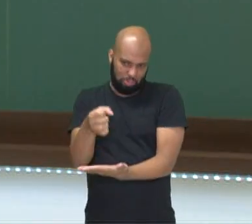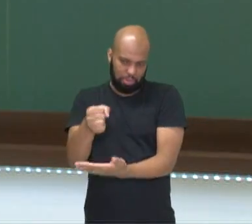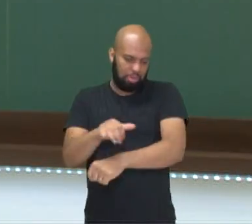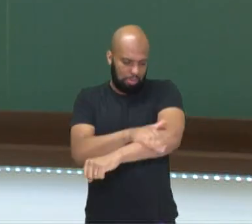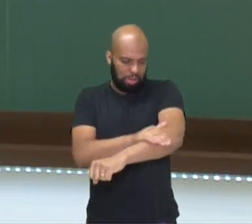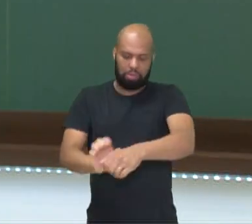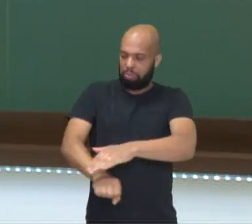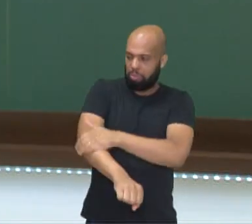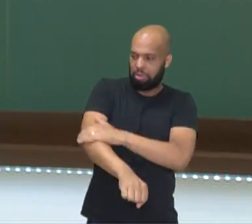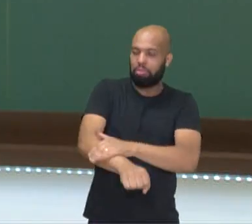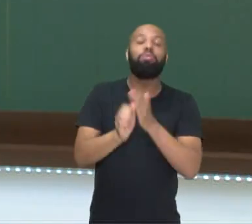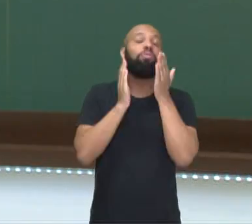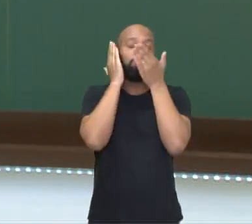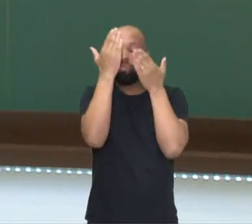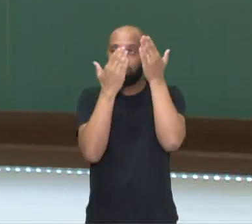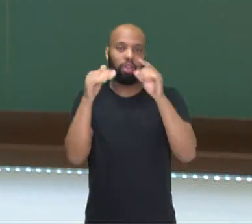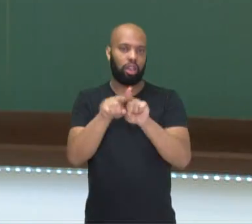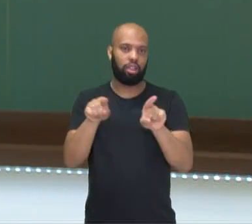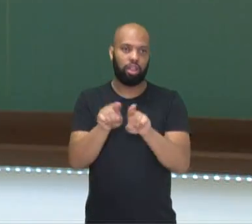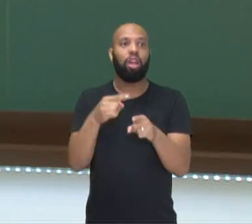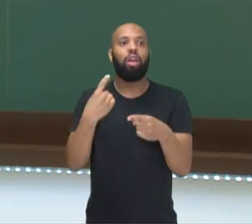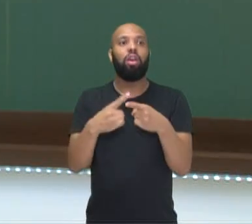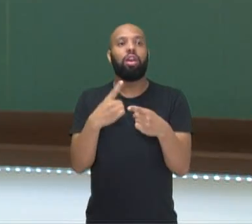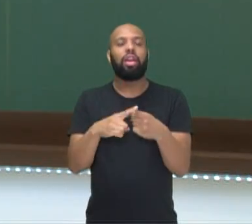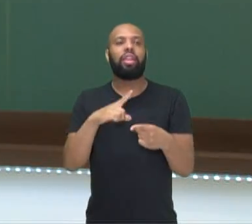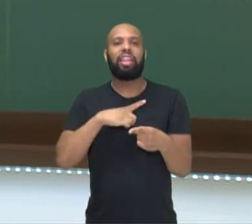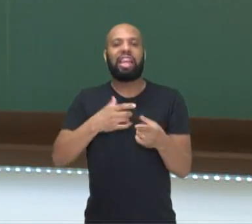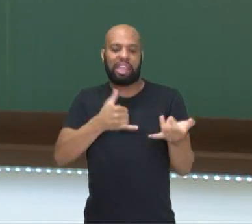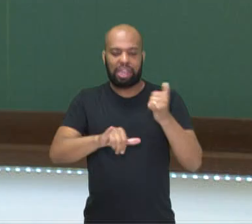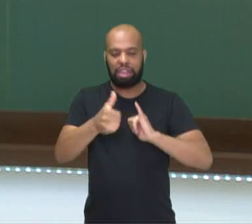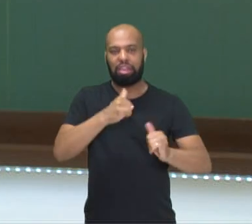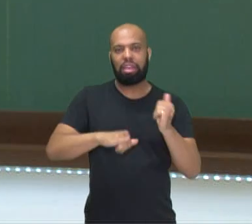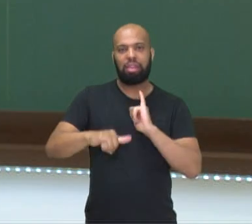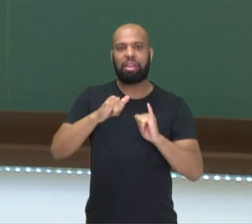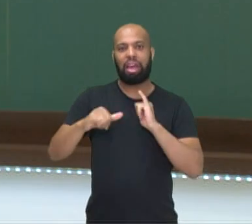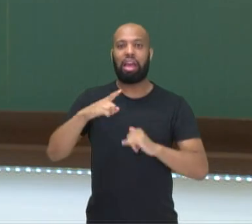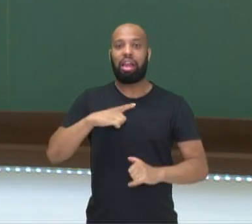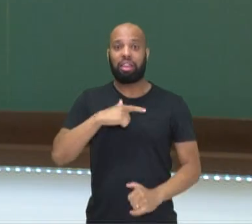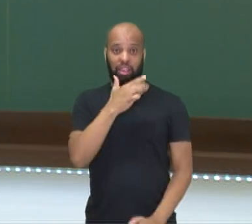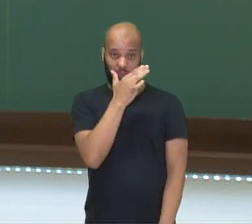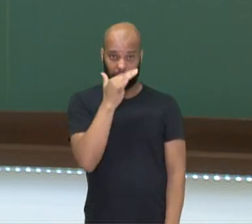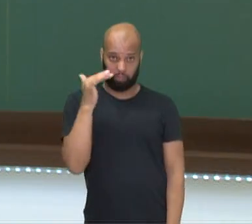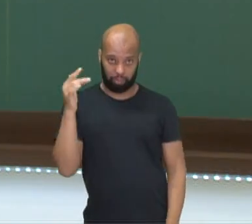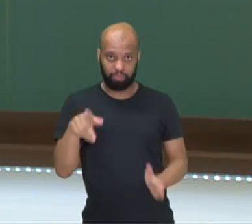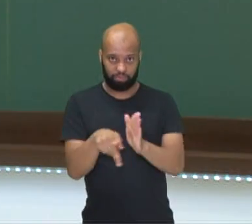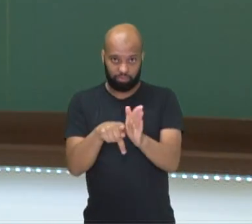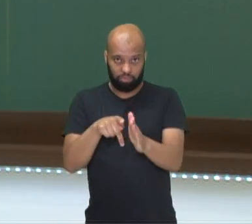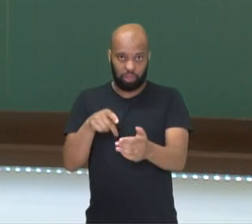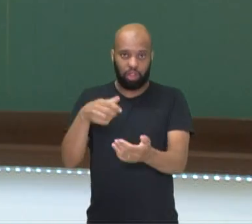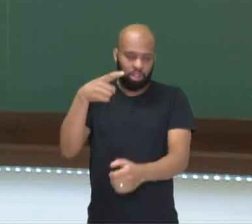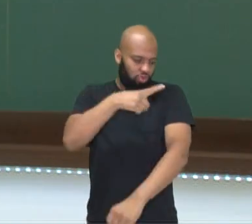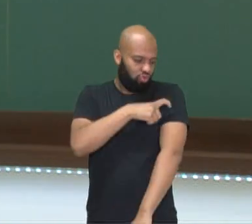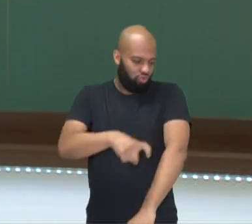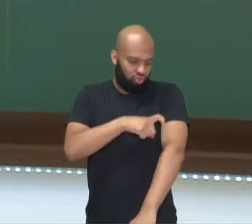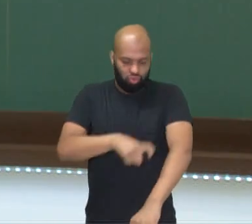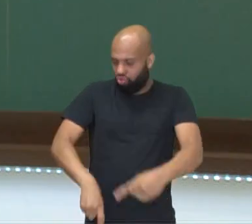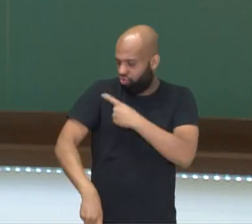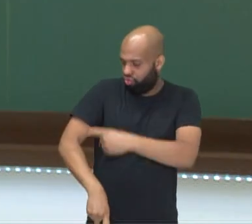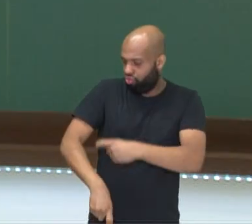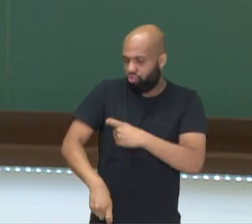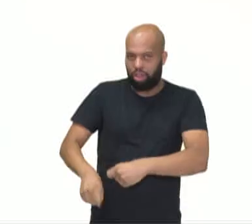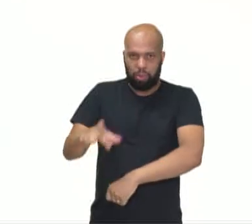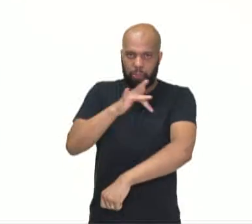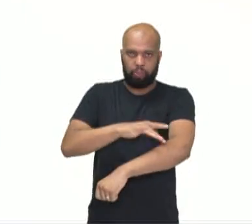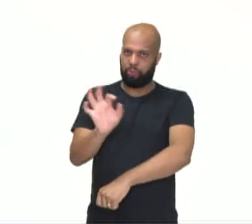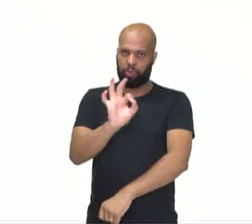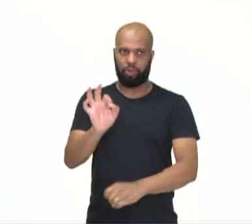esse mosquito acaba, pela questão química que esse repelente é fabricado, ele não nos pica.